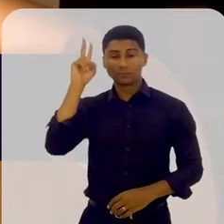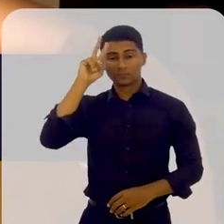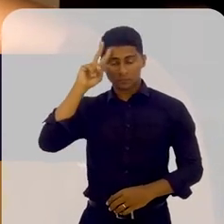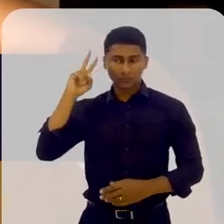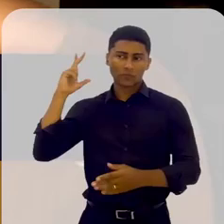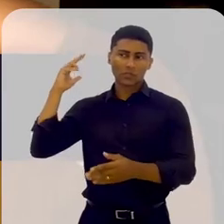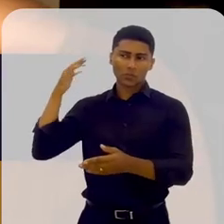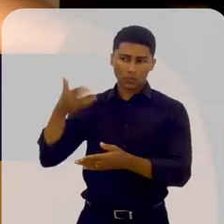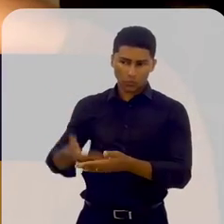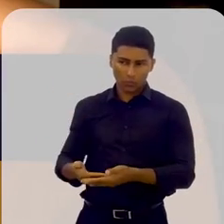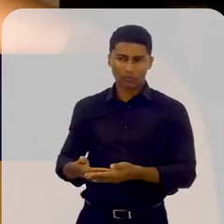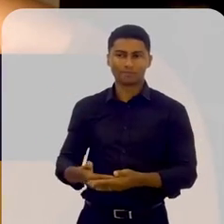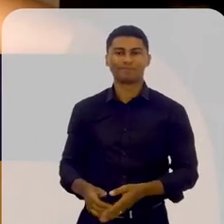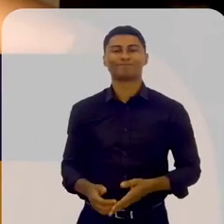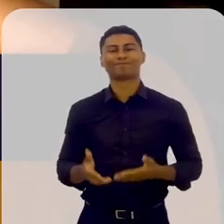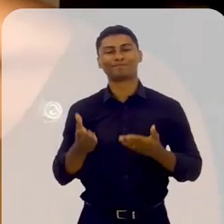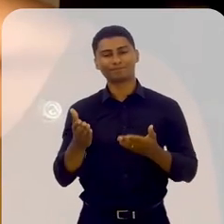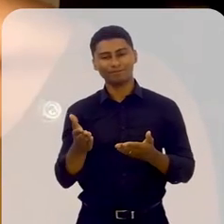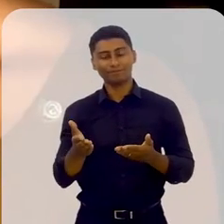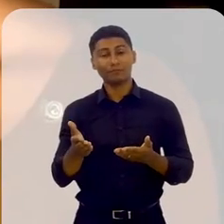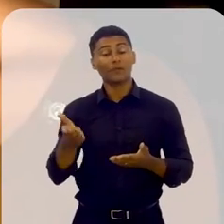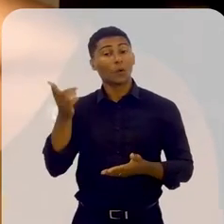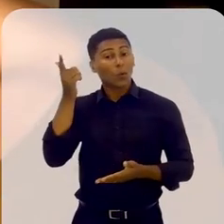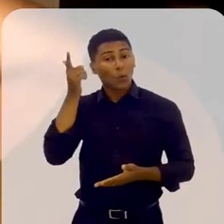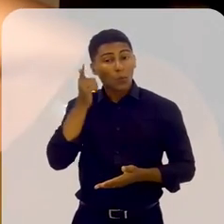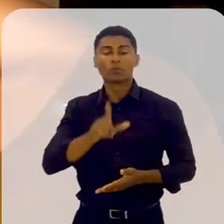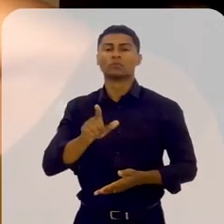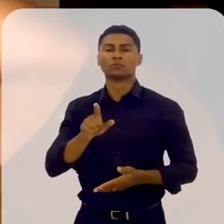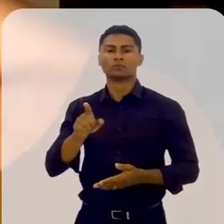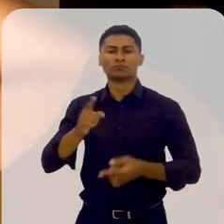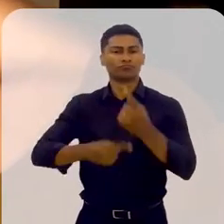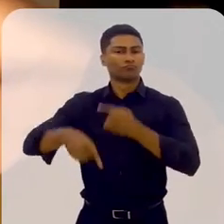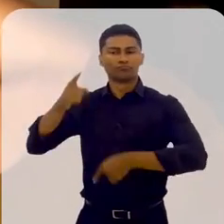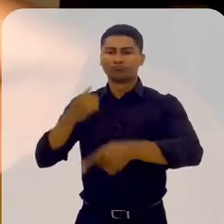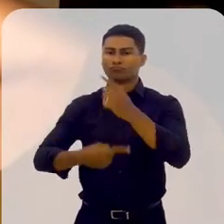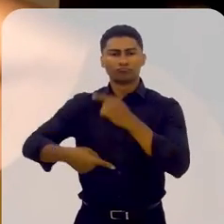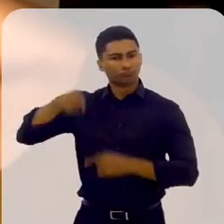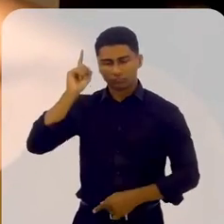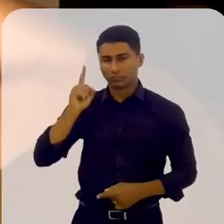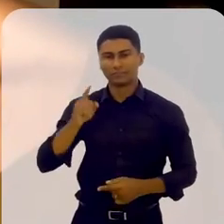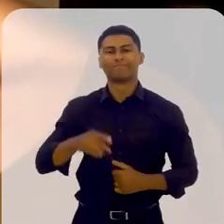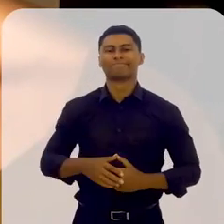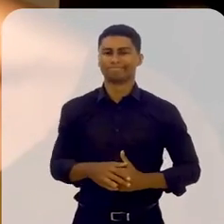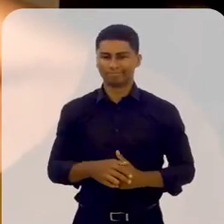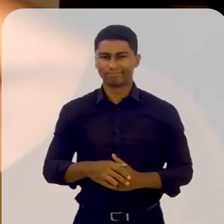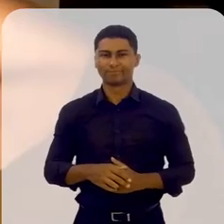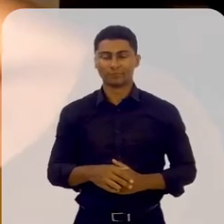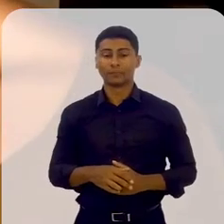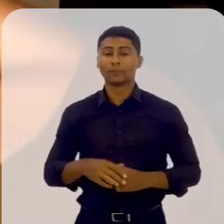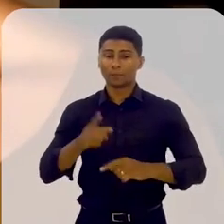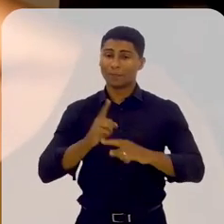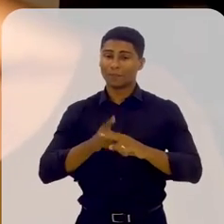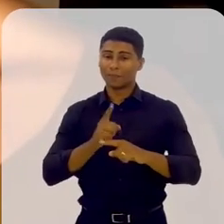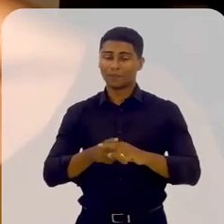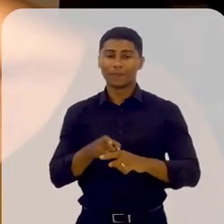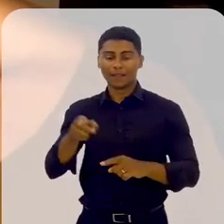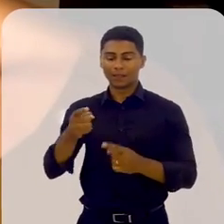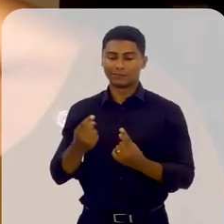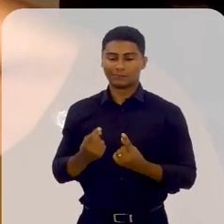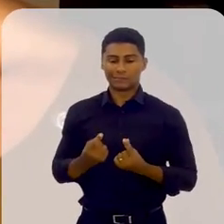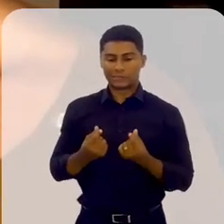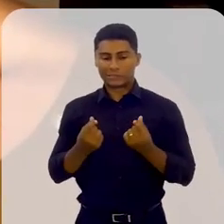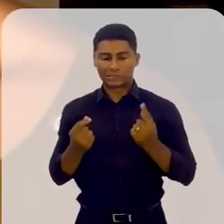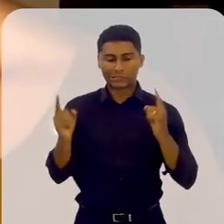própria trajetória. Minha mãe teve uma. Conseguiu dar um salto, pensando, né, o nível